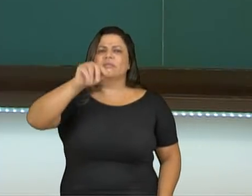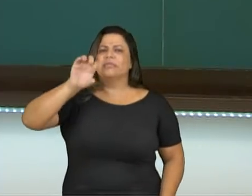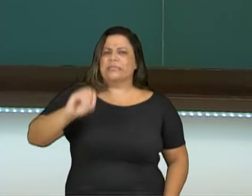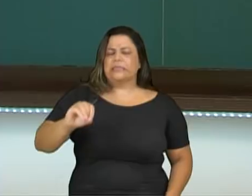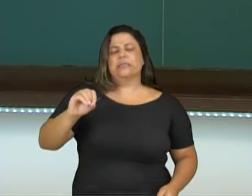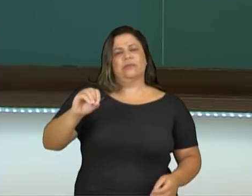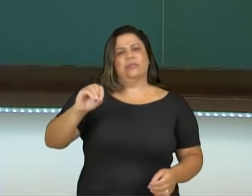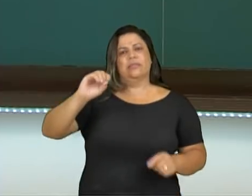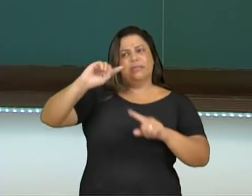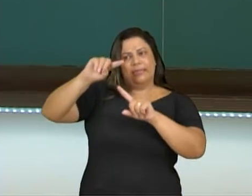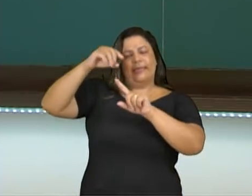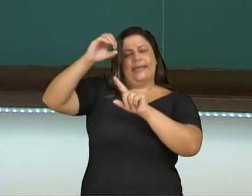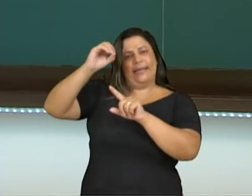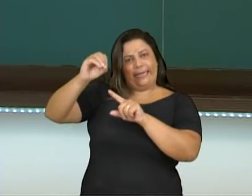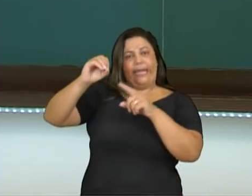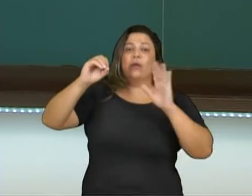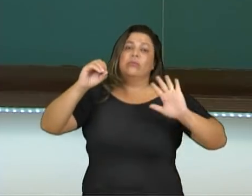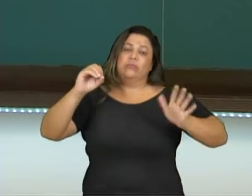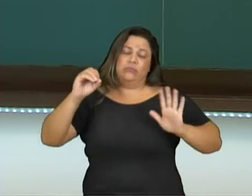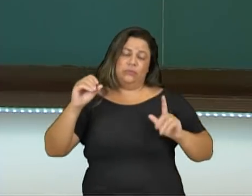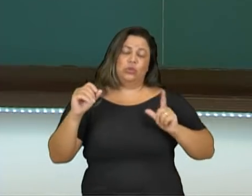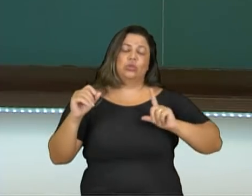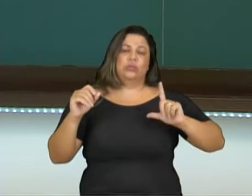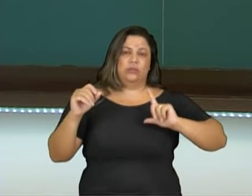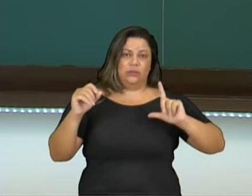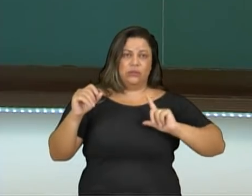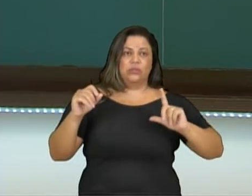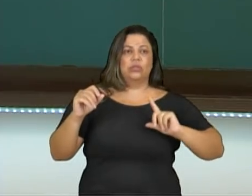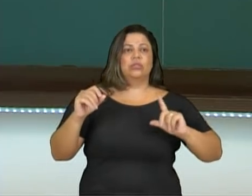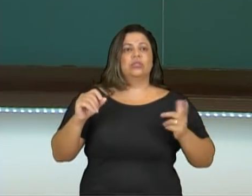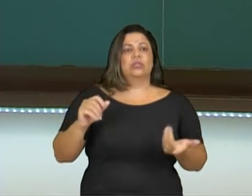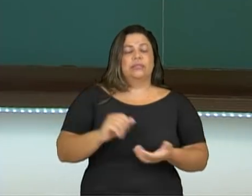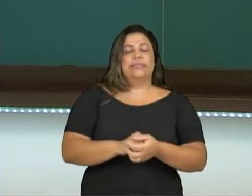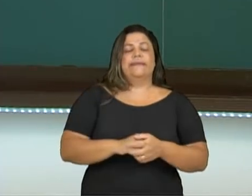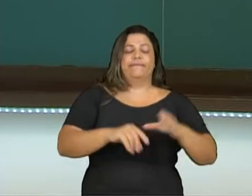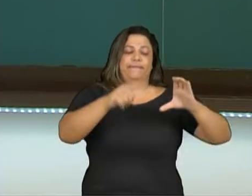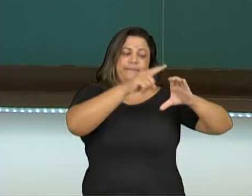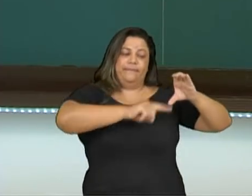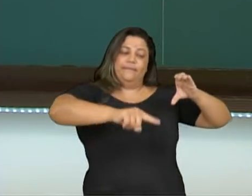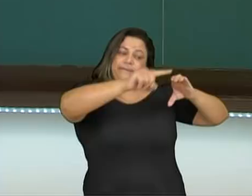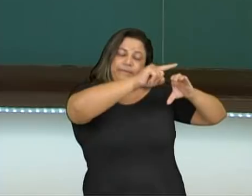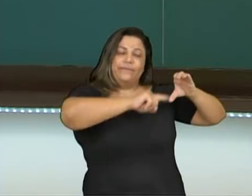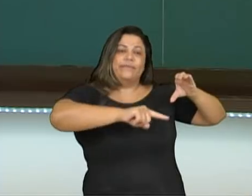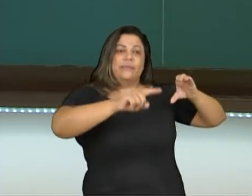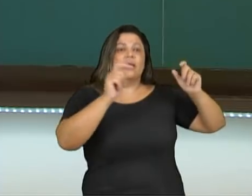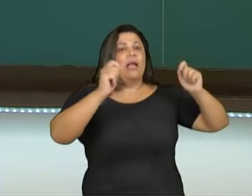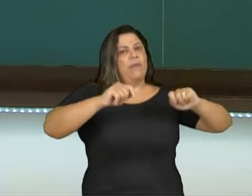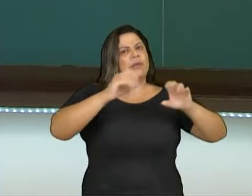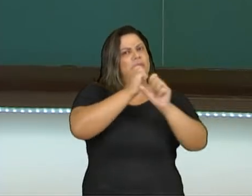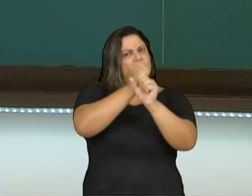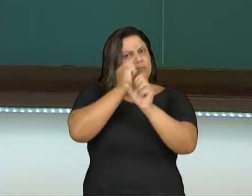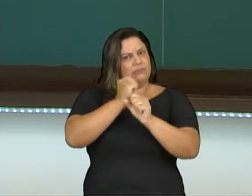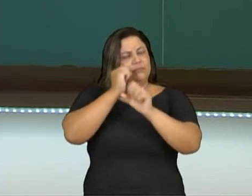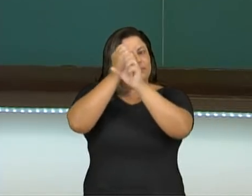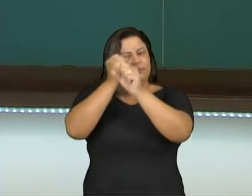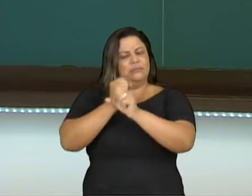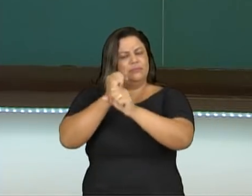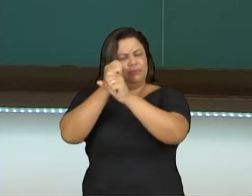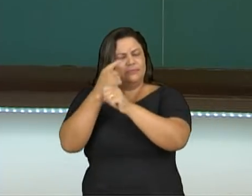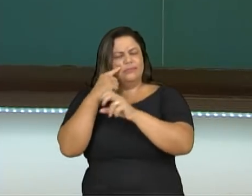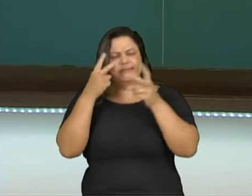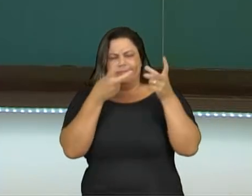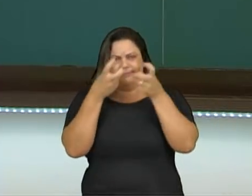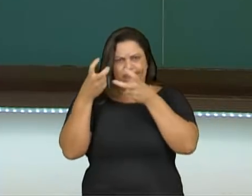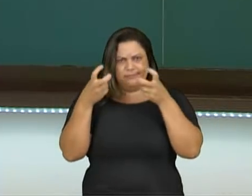tinha lá na nossa, eu deixei já para vocês na circunferência, mas aqui também quis colocar o cálculo para que você possa verificar em casa,